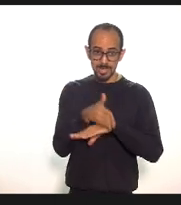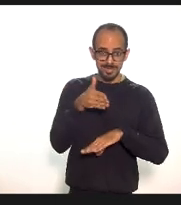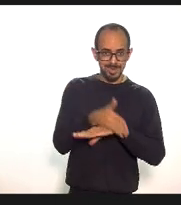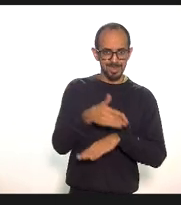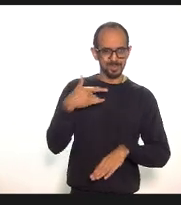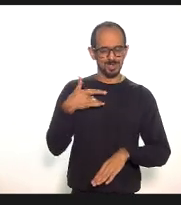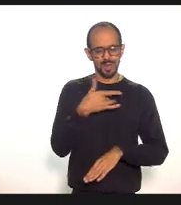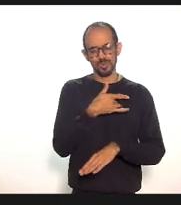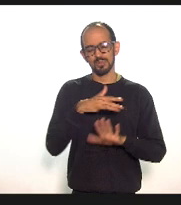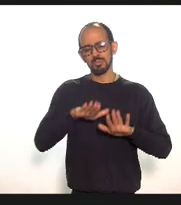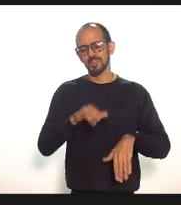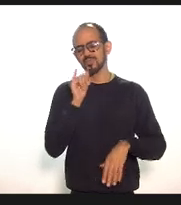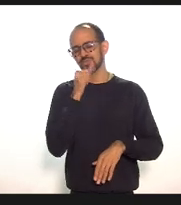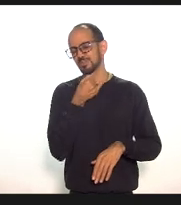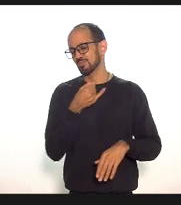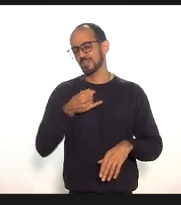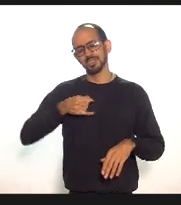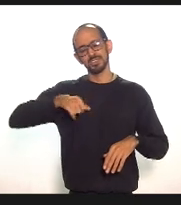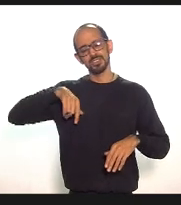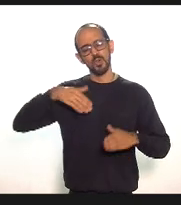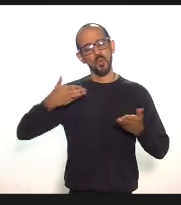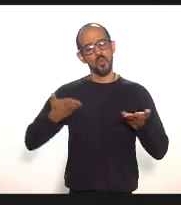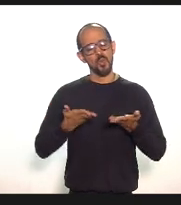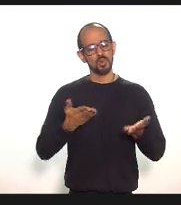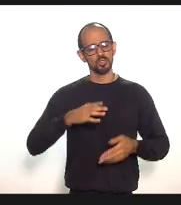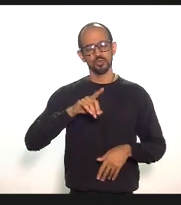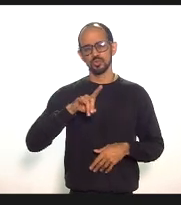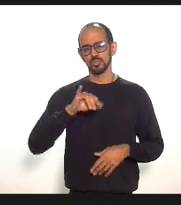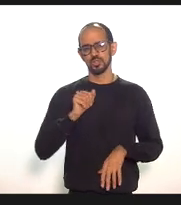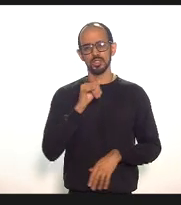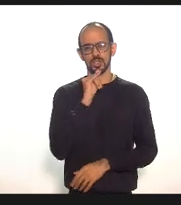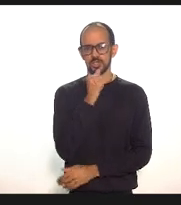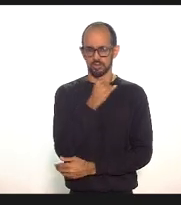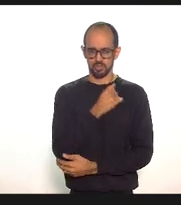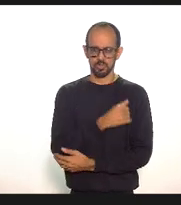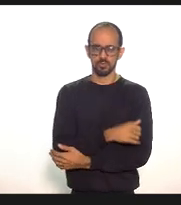Mas, infelizmente, essa é uma data muito triste.